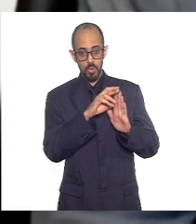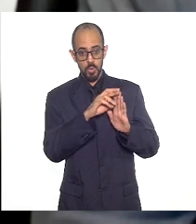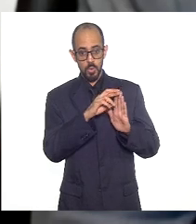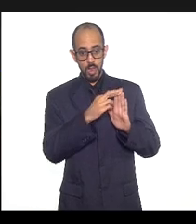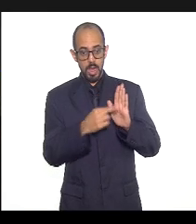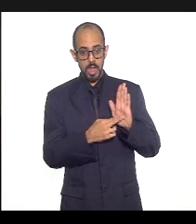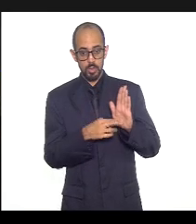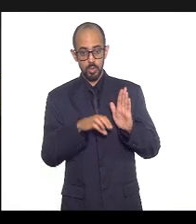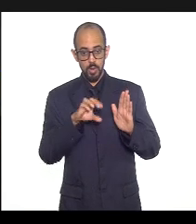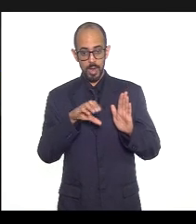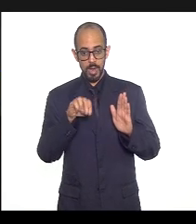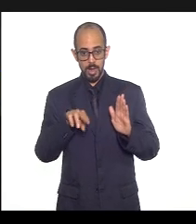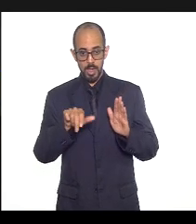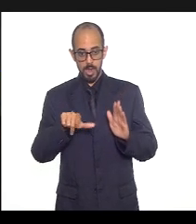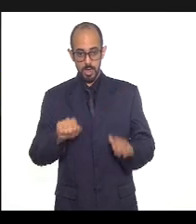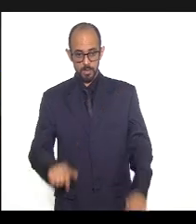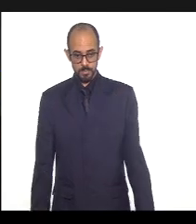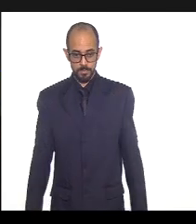por favor.